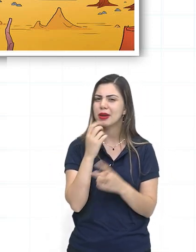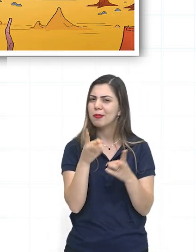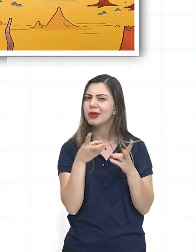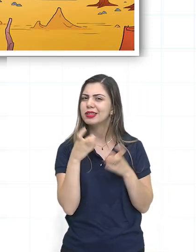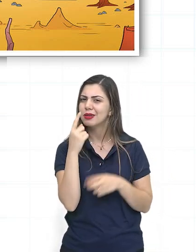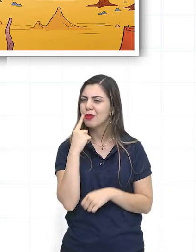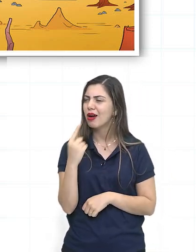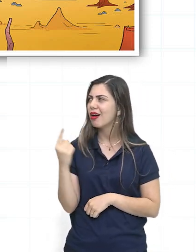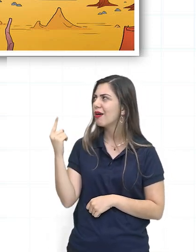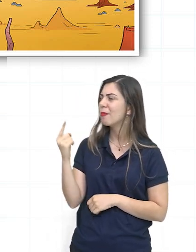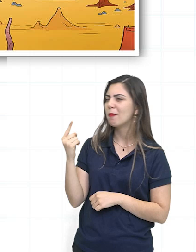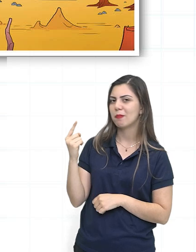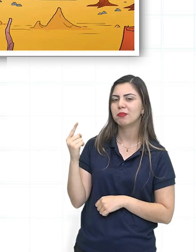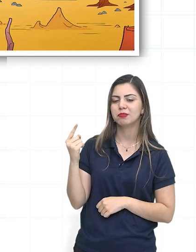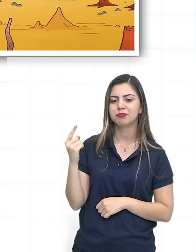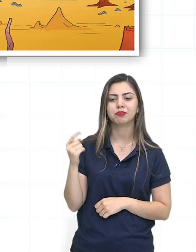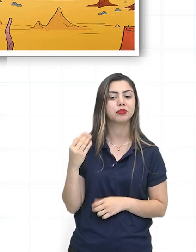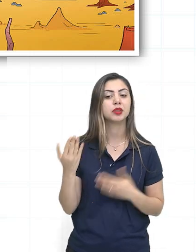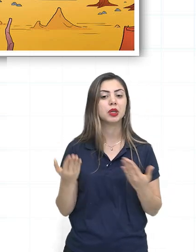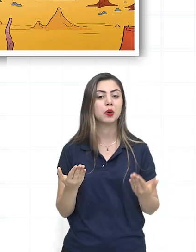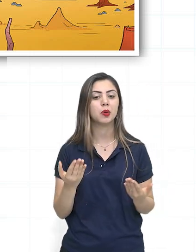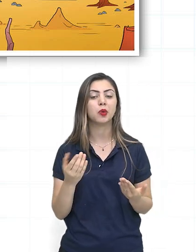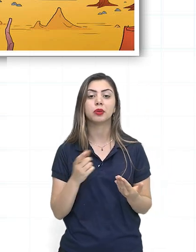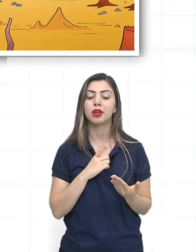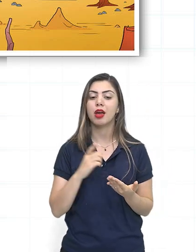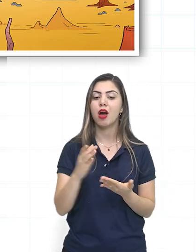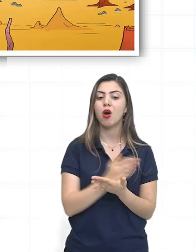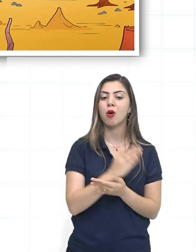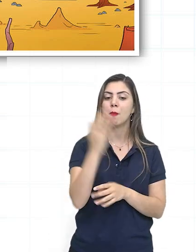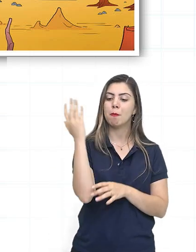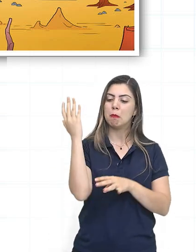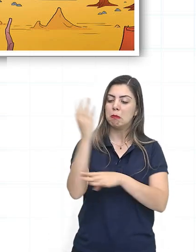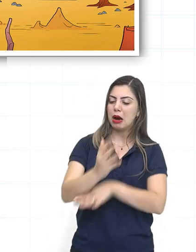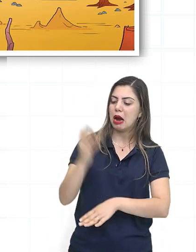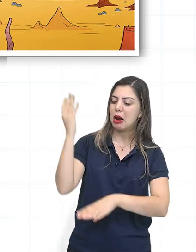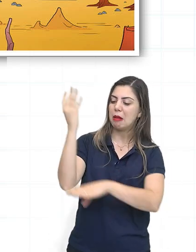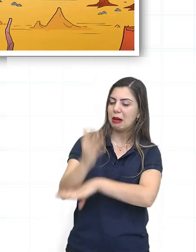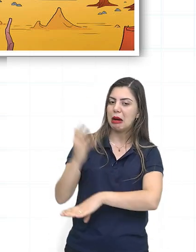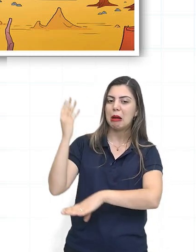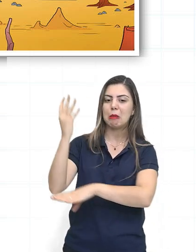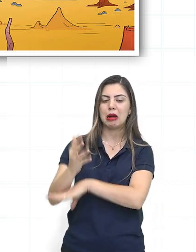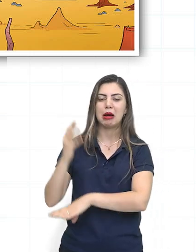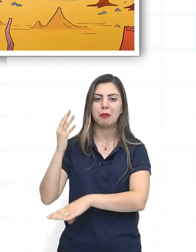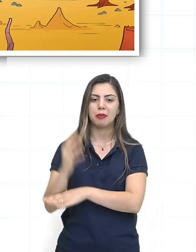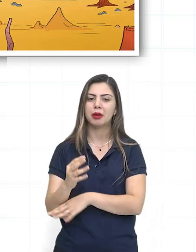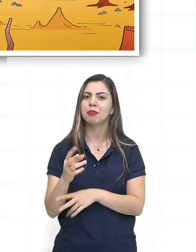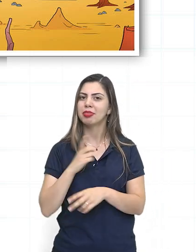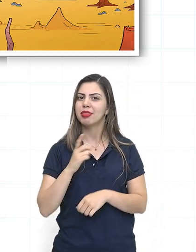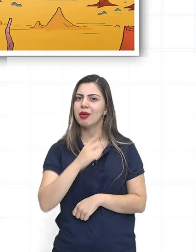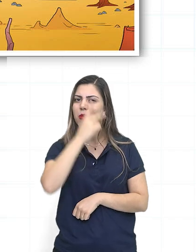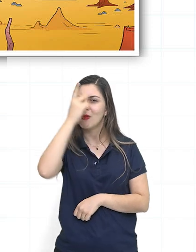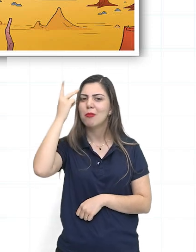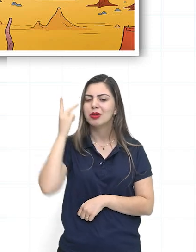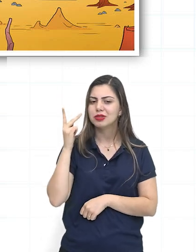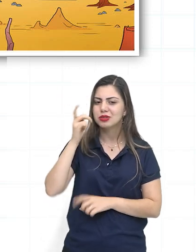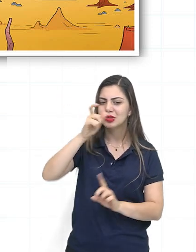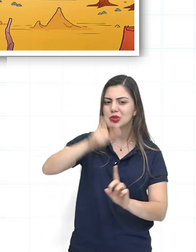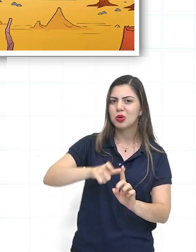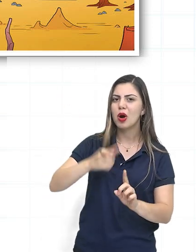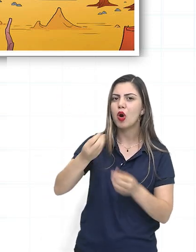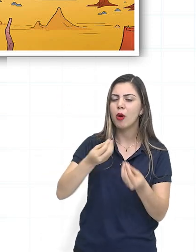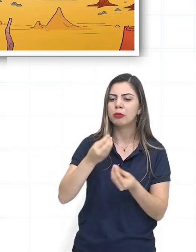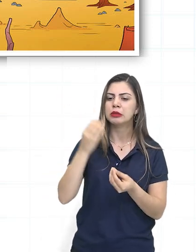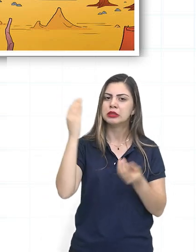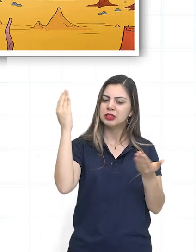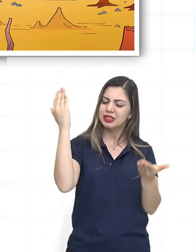as labaredas de fogo. E aí, algumas árvores já estão sendo cortadas, que inclusive aparece um homem, né, com uma